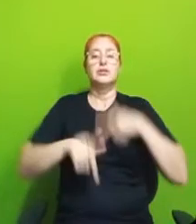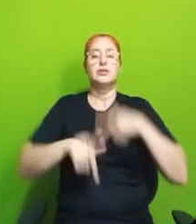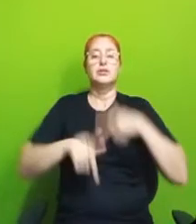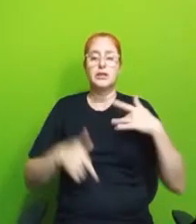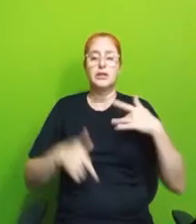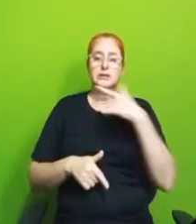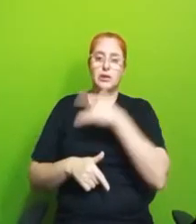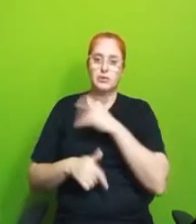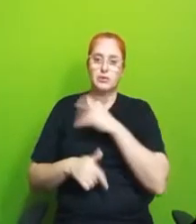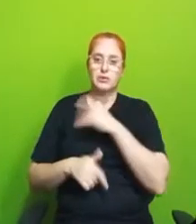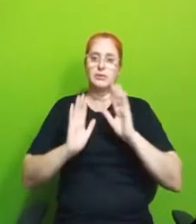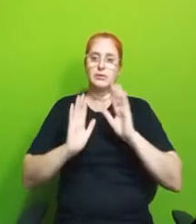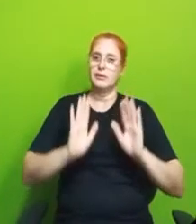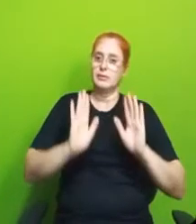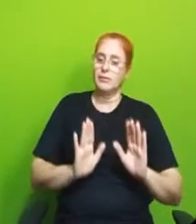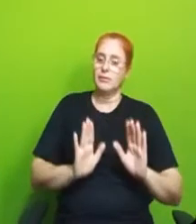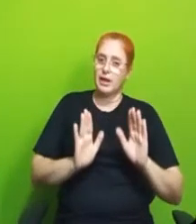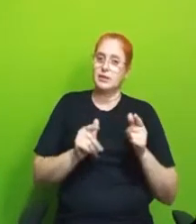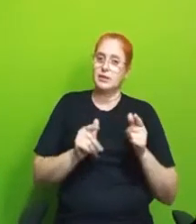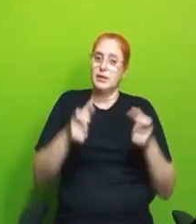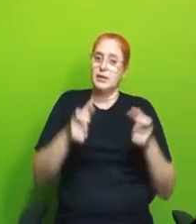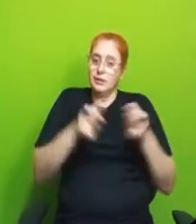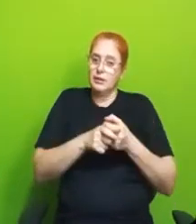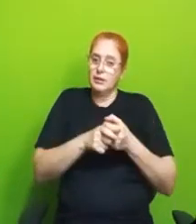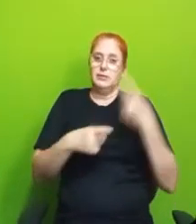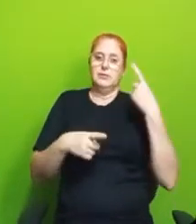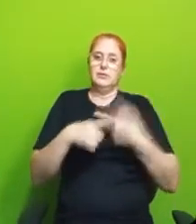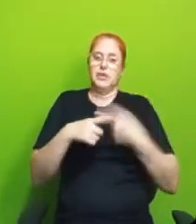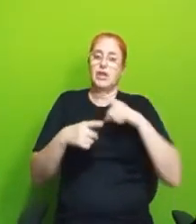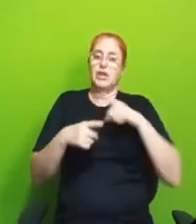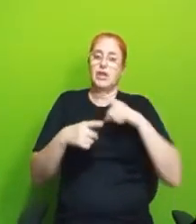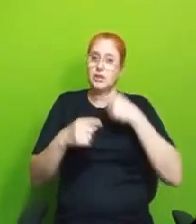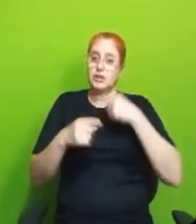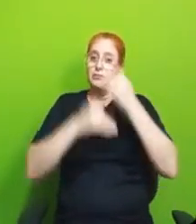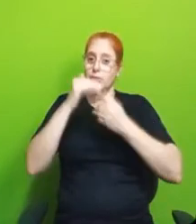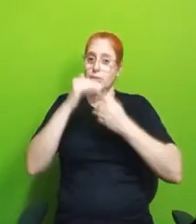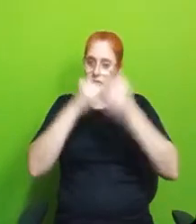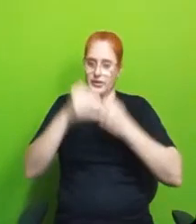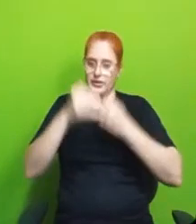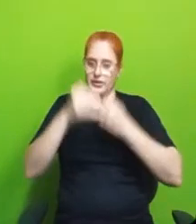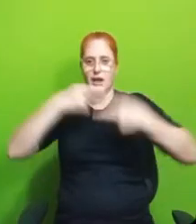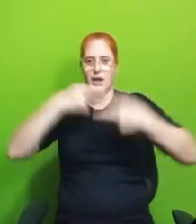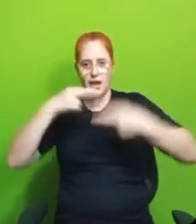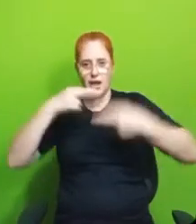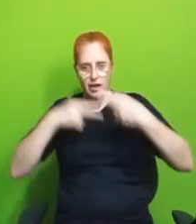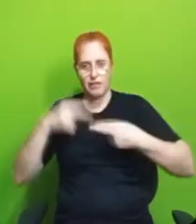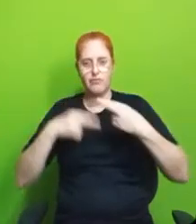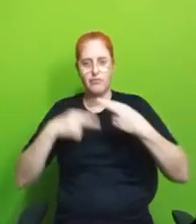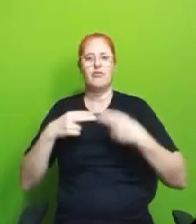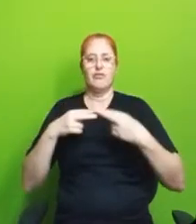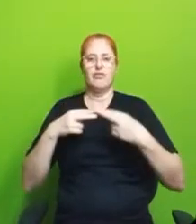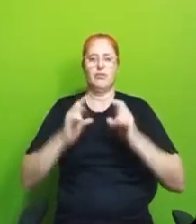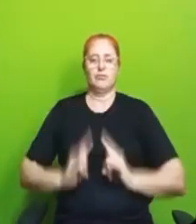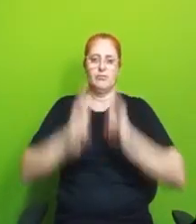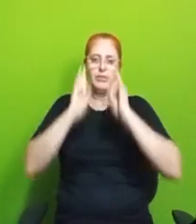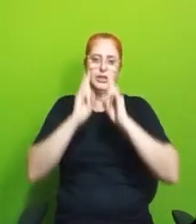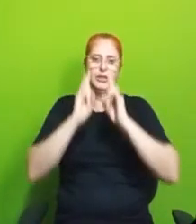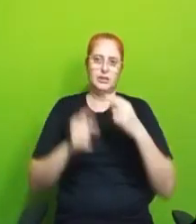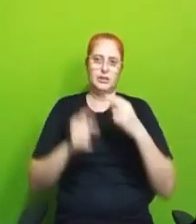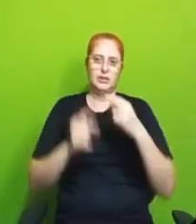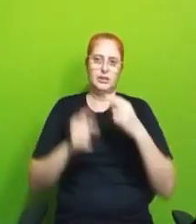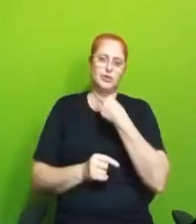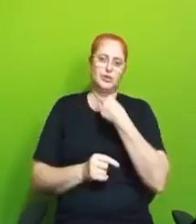porque havia um processo até de reforma na unidade que não permitiu que se pudesse analisar mais.